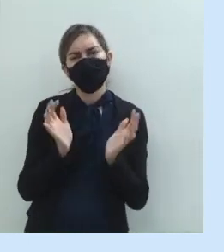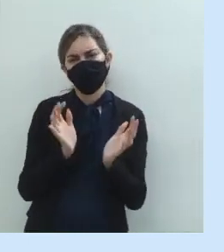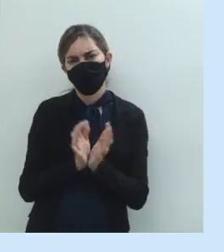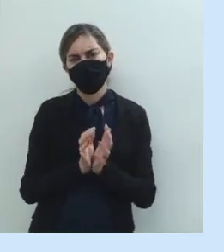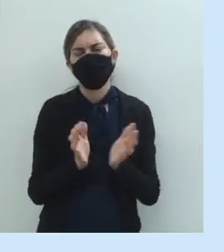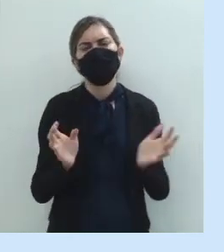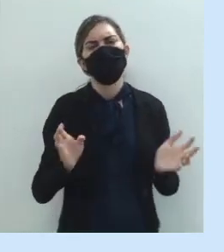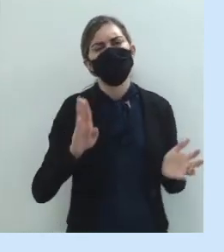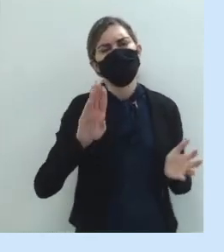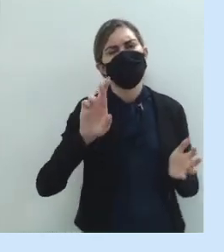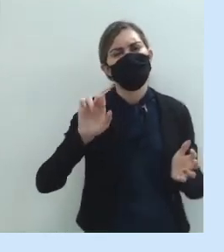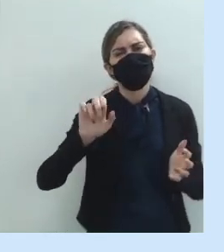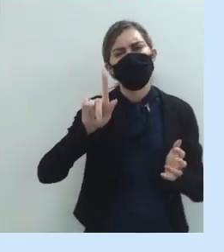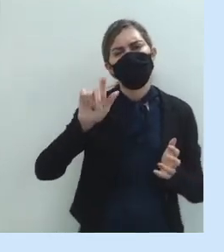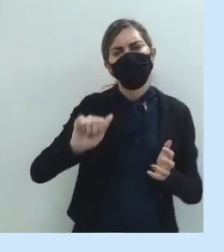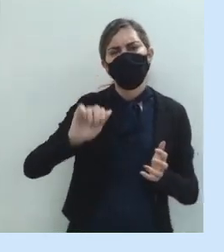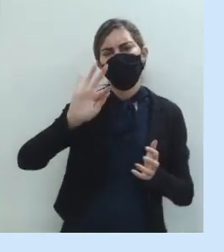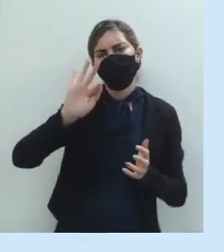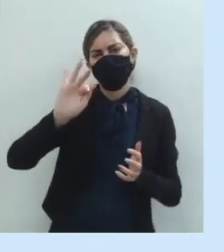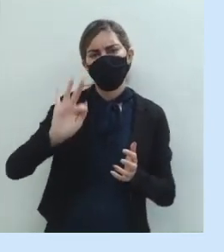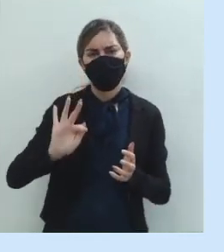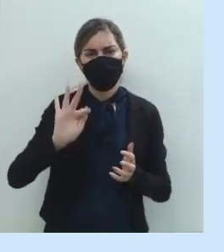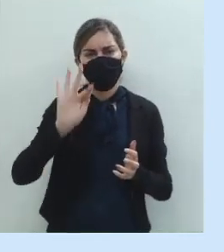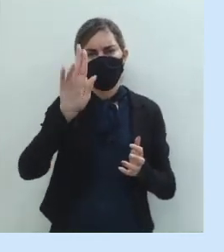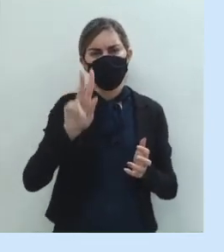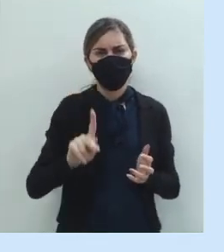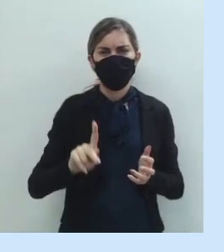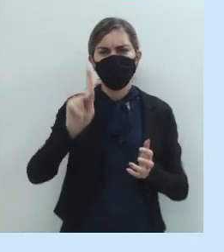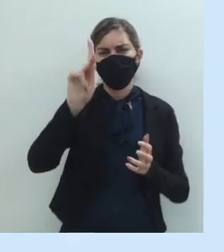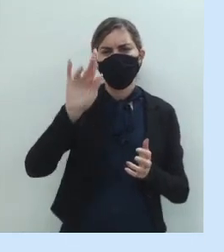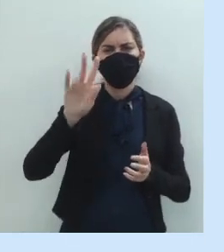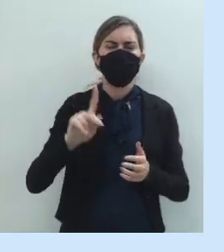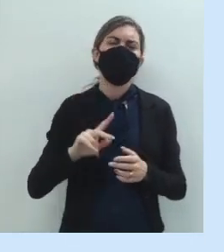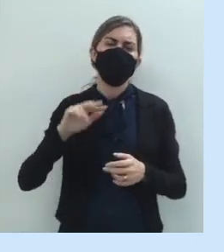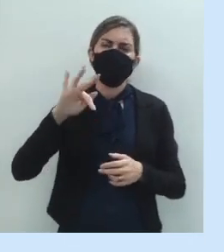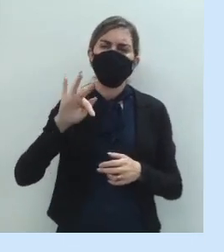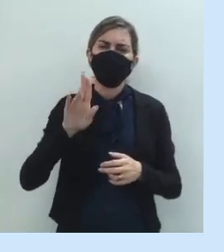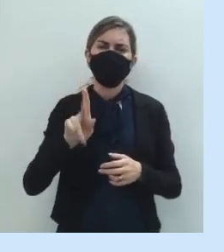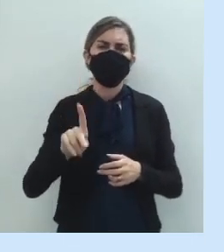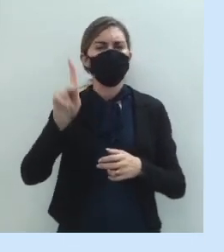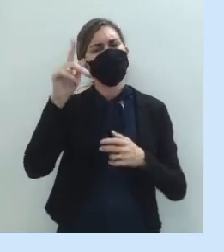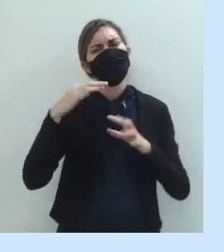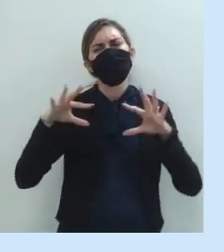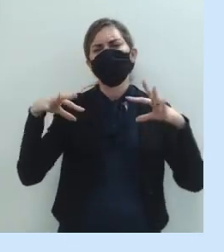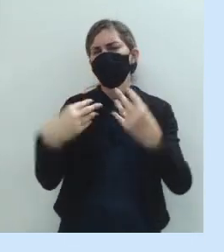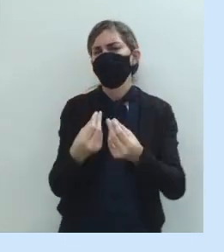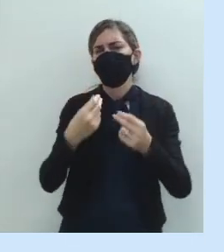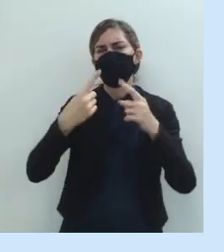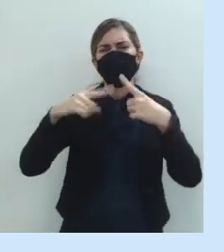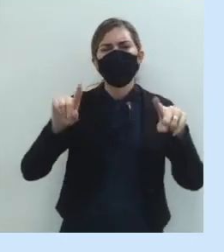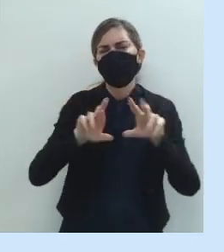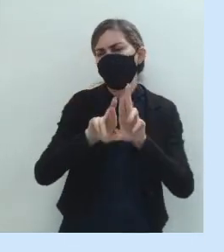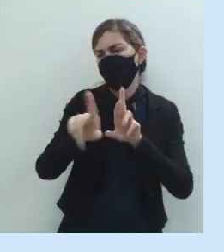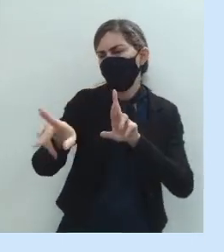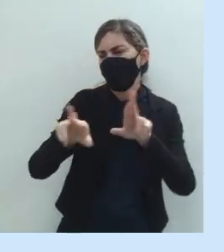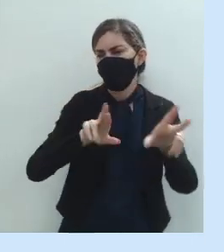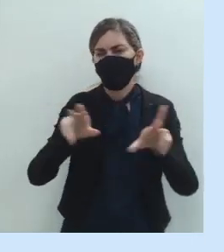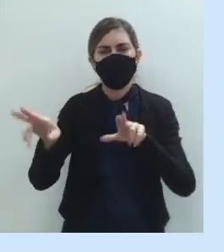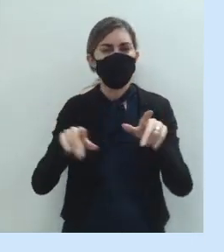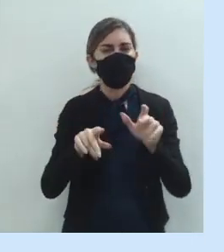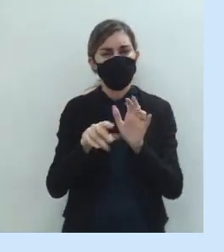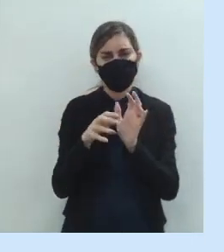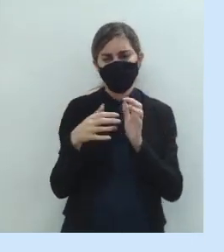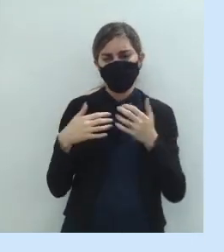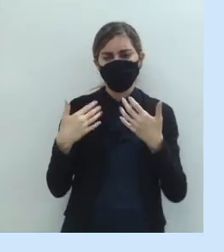bandas de brega funk. Então ele contemplava, né, todos os estilos musicais que se destacavam no cenário musical de Pernambuco e